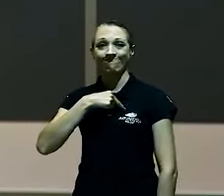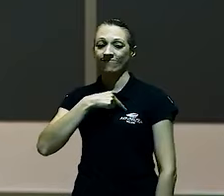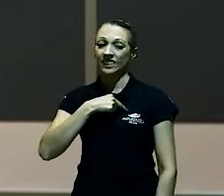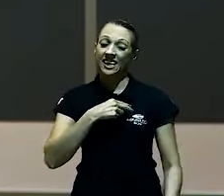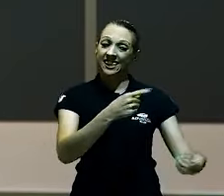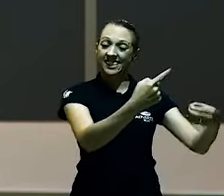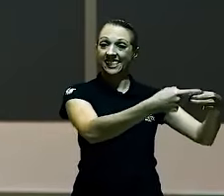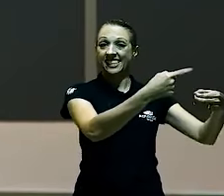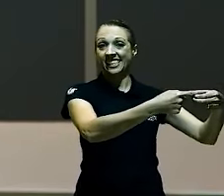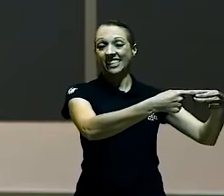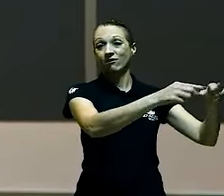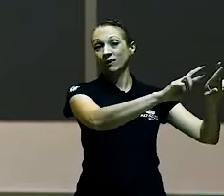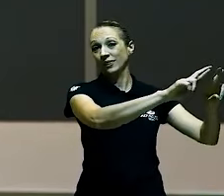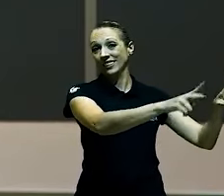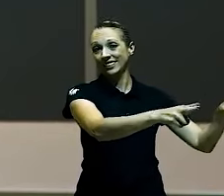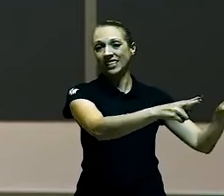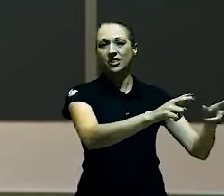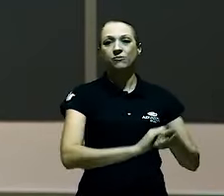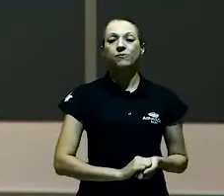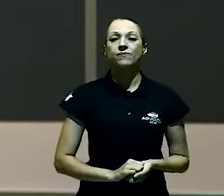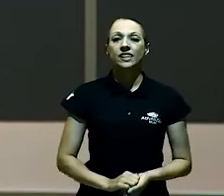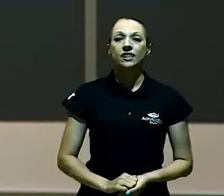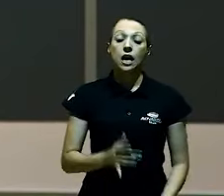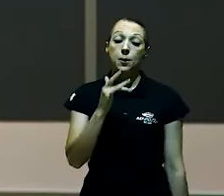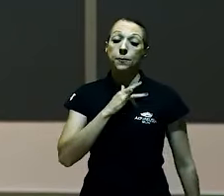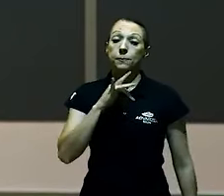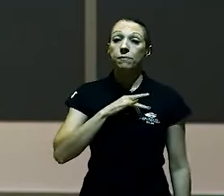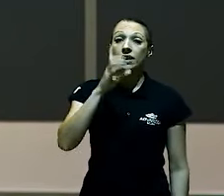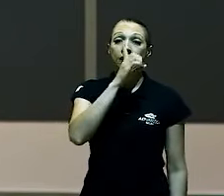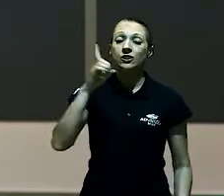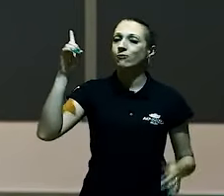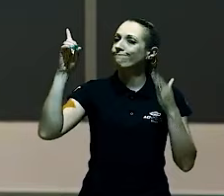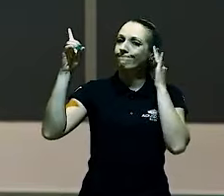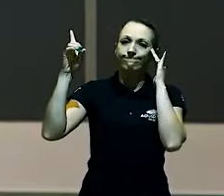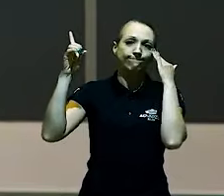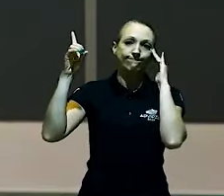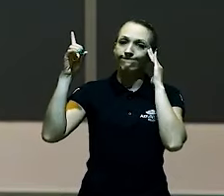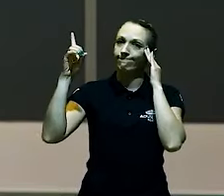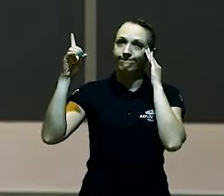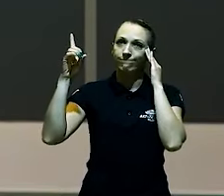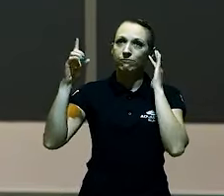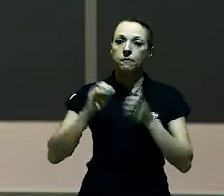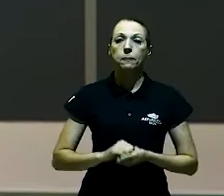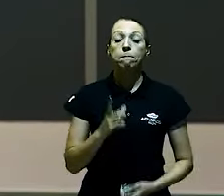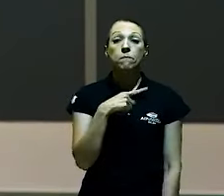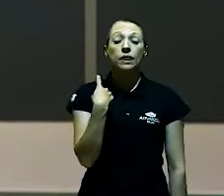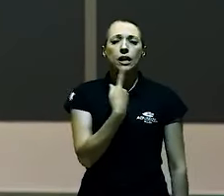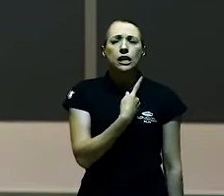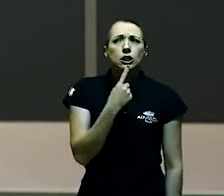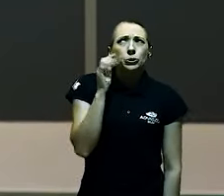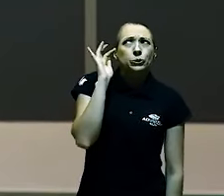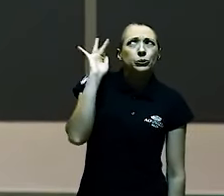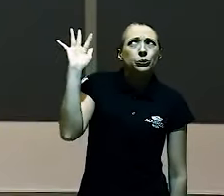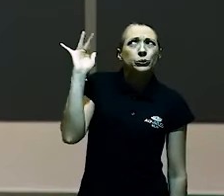não aceitar a misericórdia de Deus em relação à cidade de Nínive. E quando nós pensamos sobre